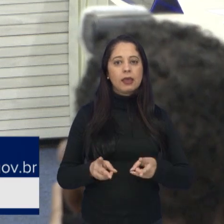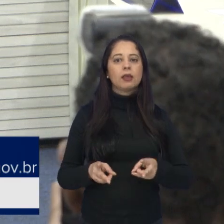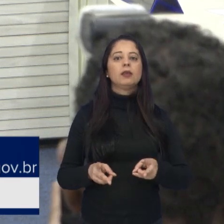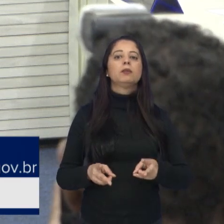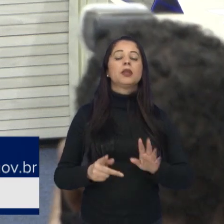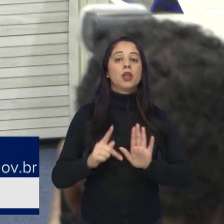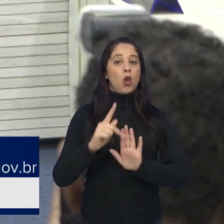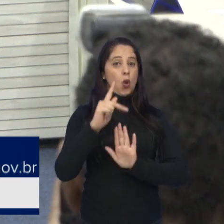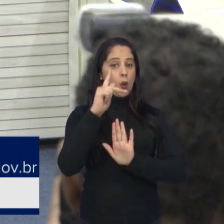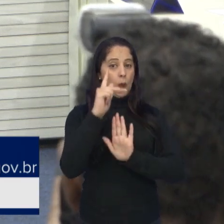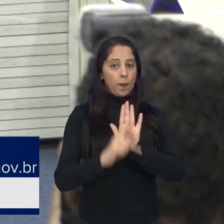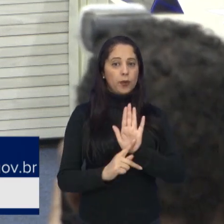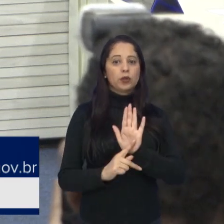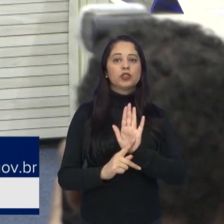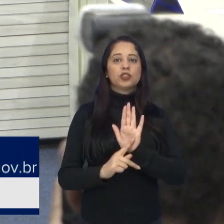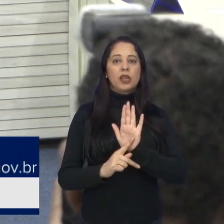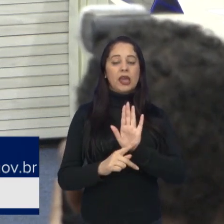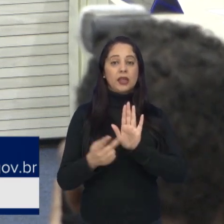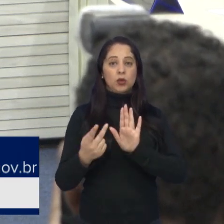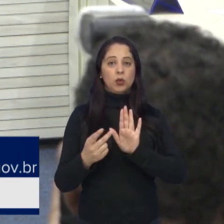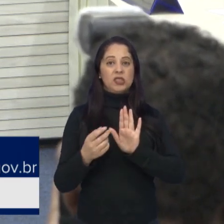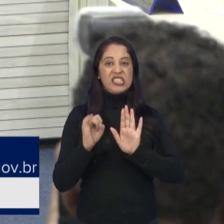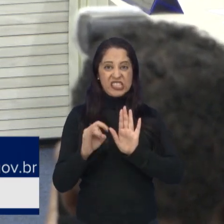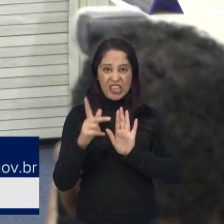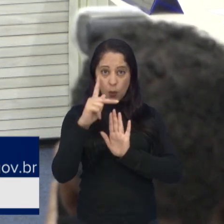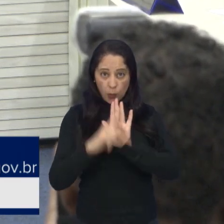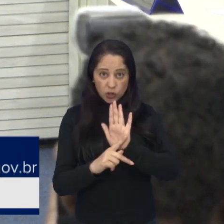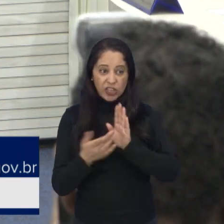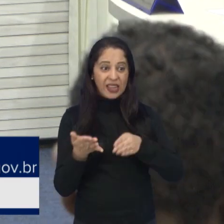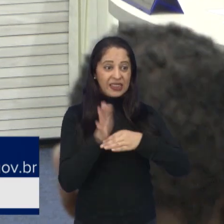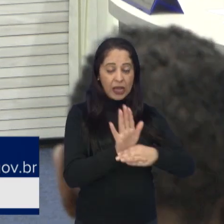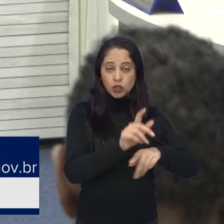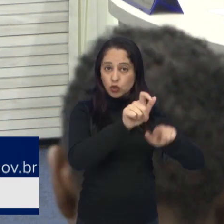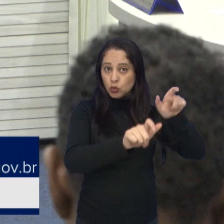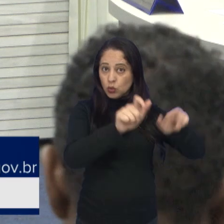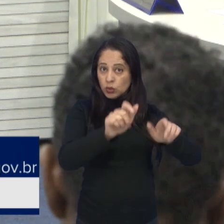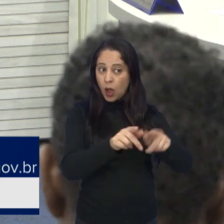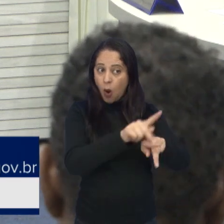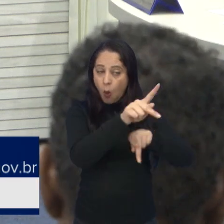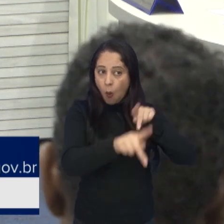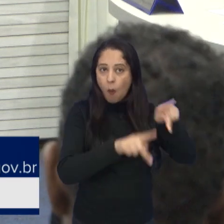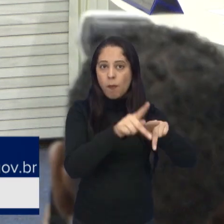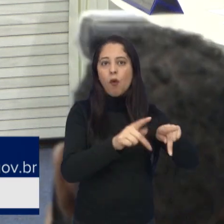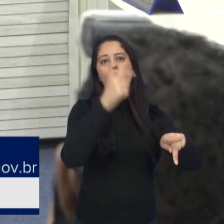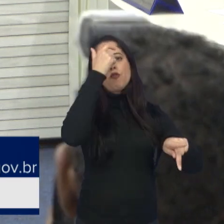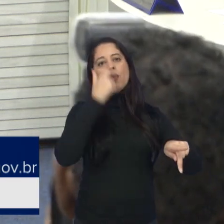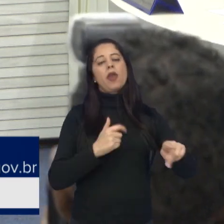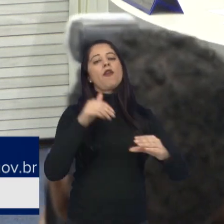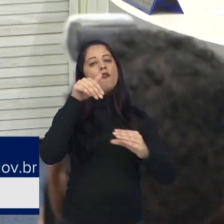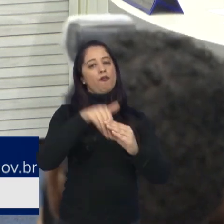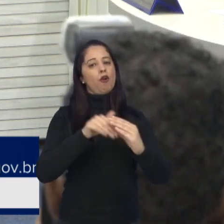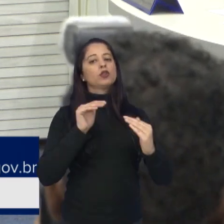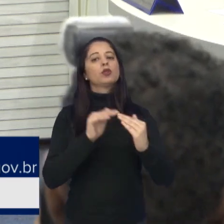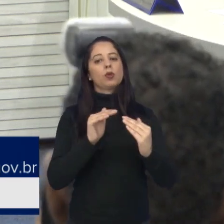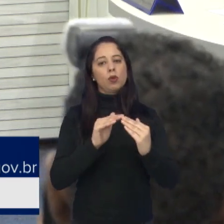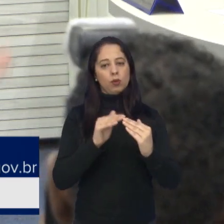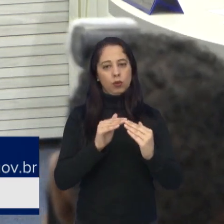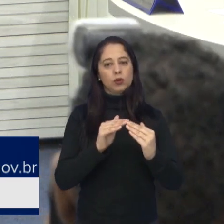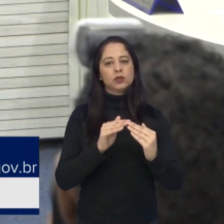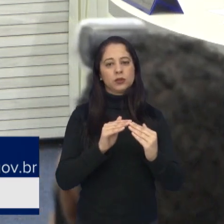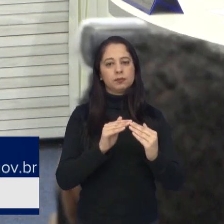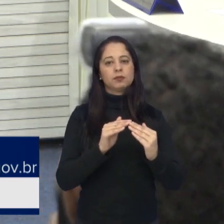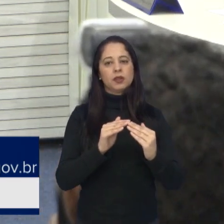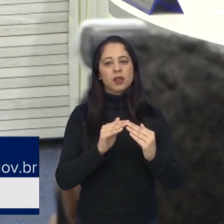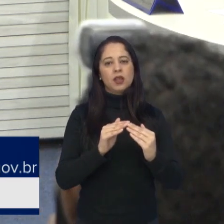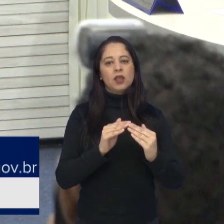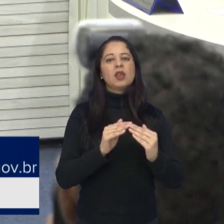um projeto que é a favor da população, por questão de coerência, eu vou votar a favor, como também acredito